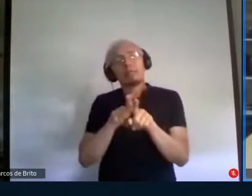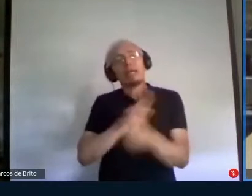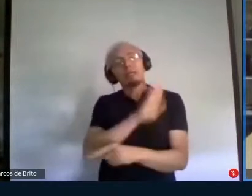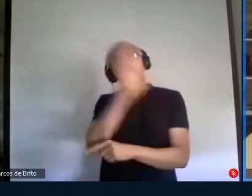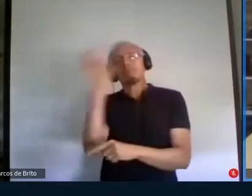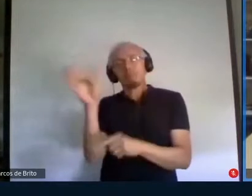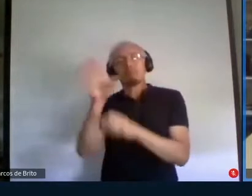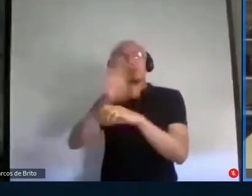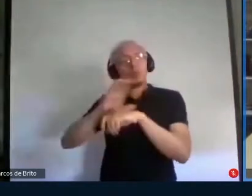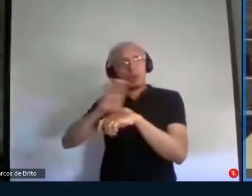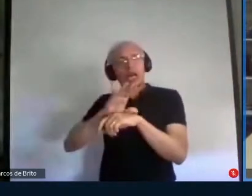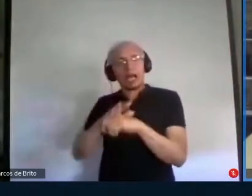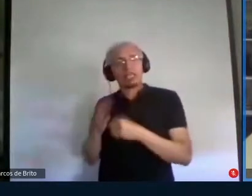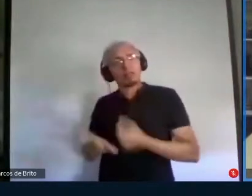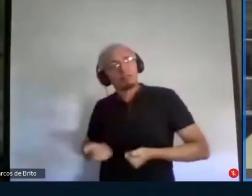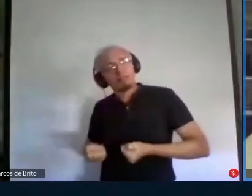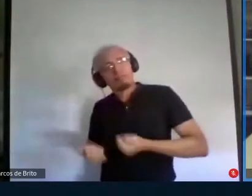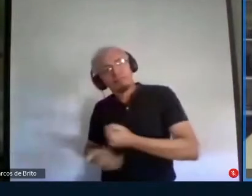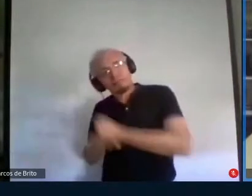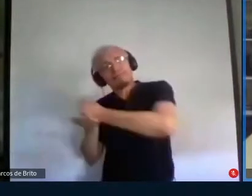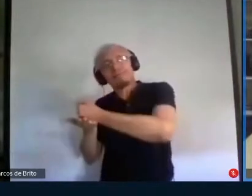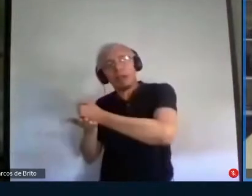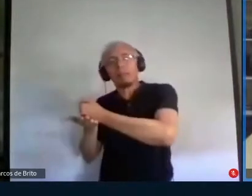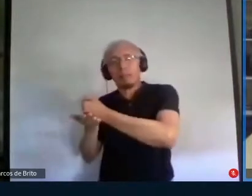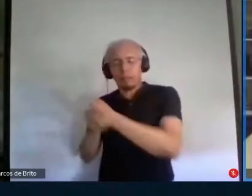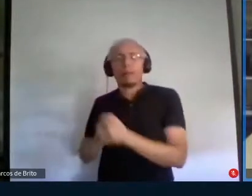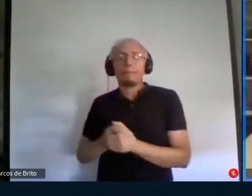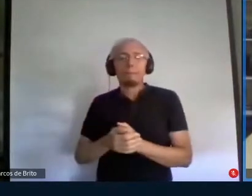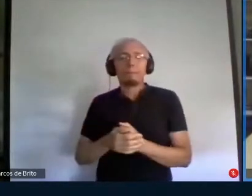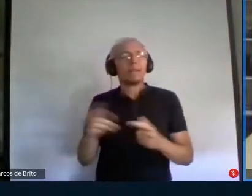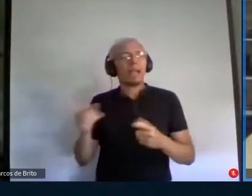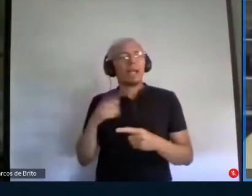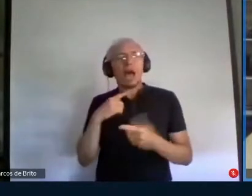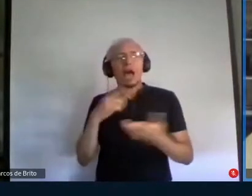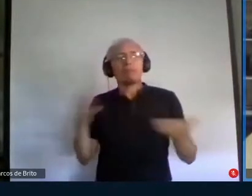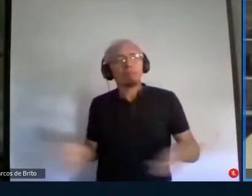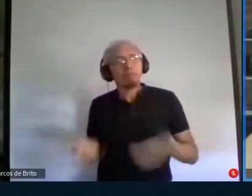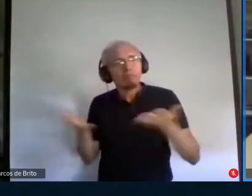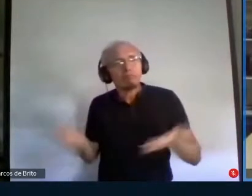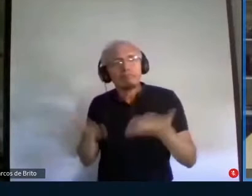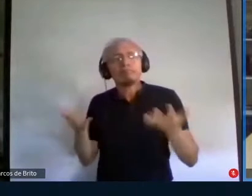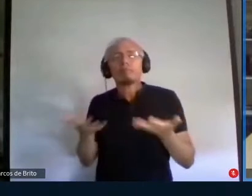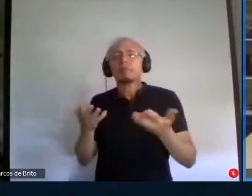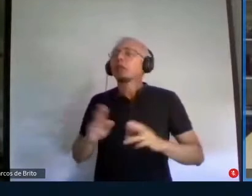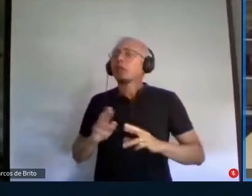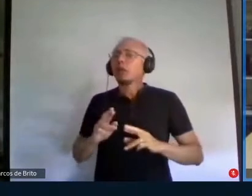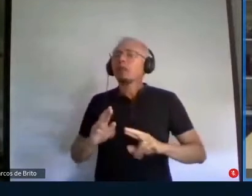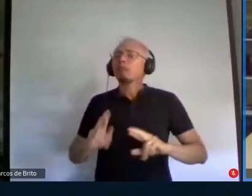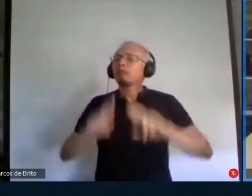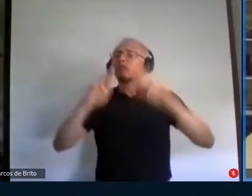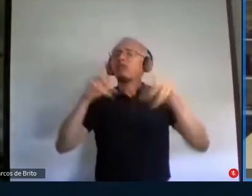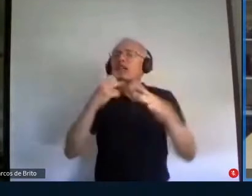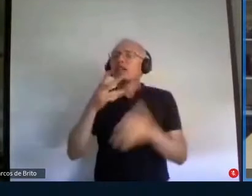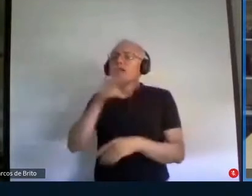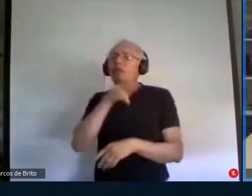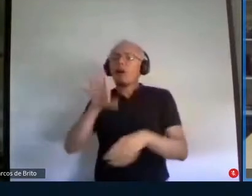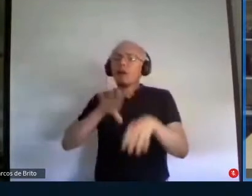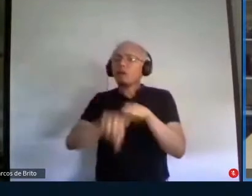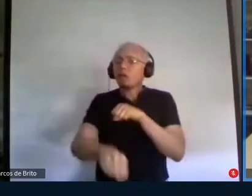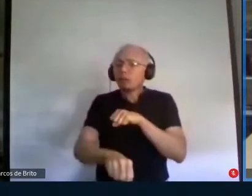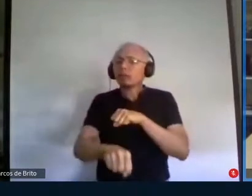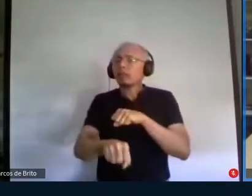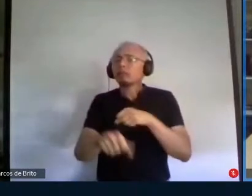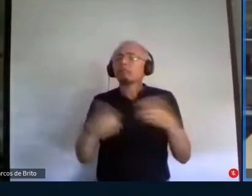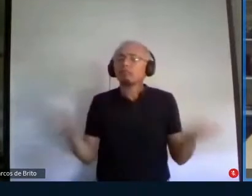né? E que com certeza faz uma grande diferença para muitos professores, e hoje está seguindo um